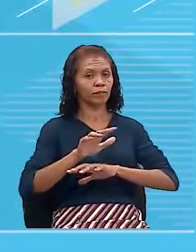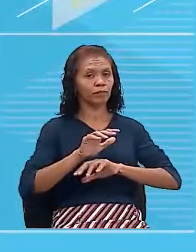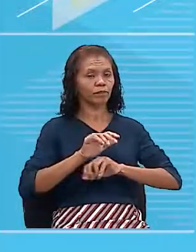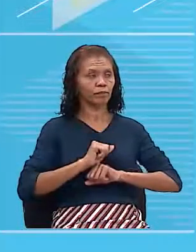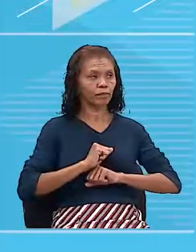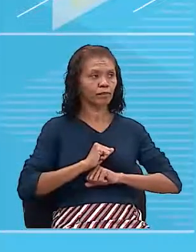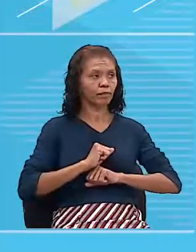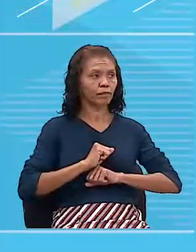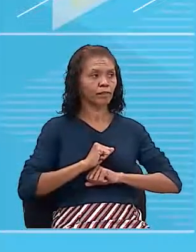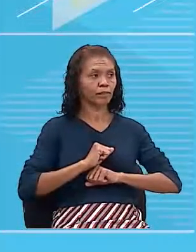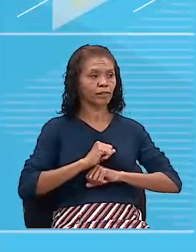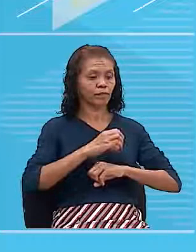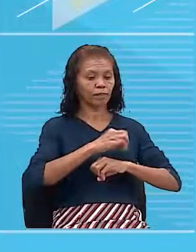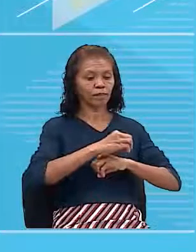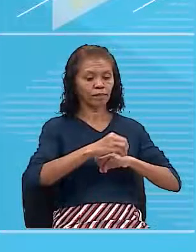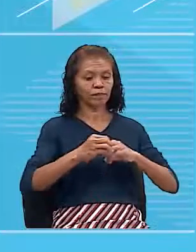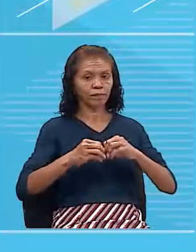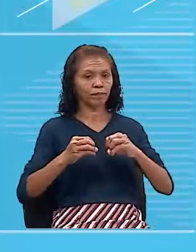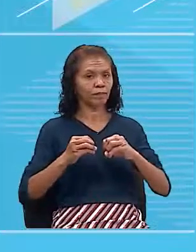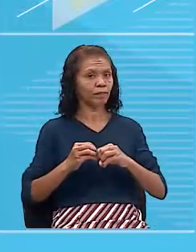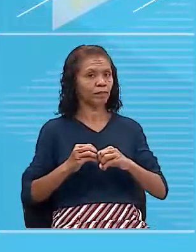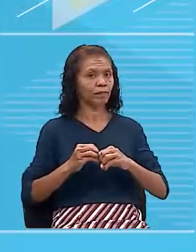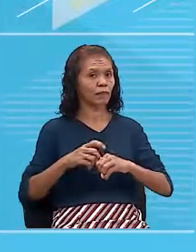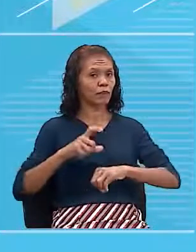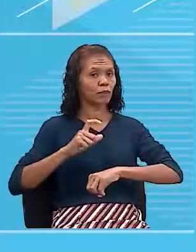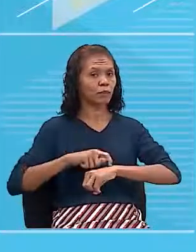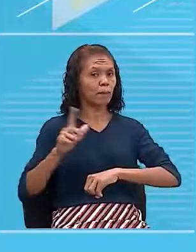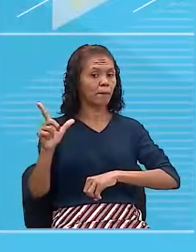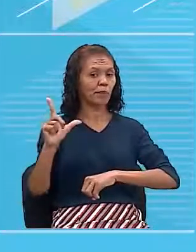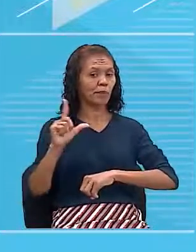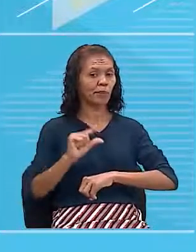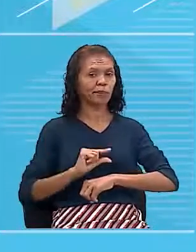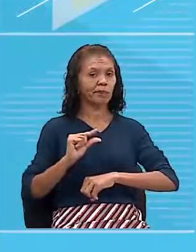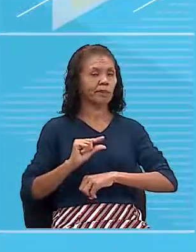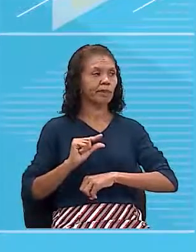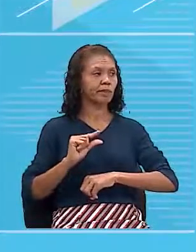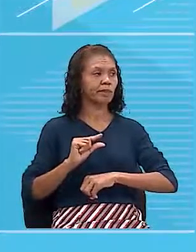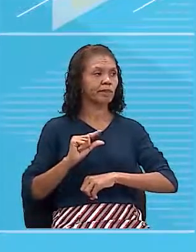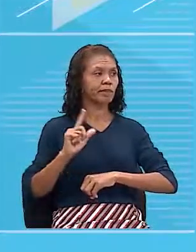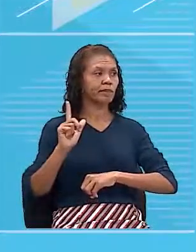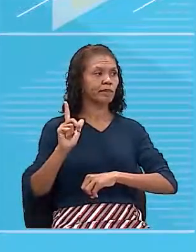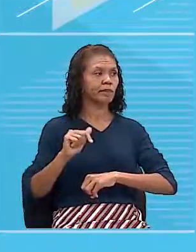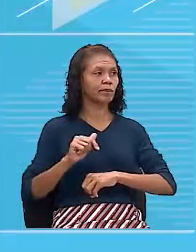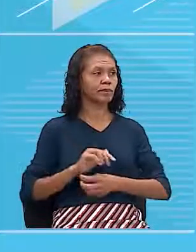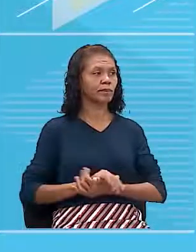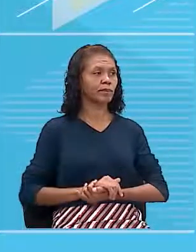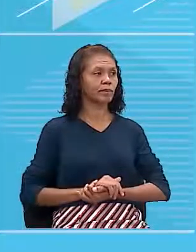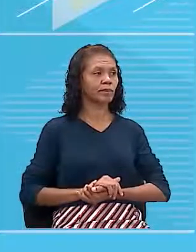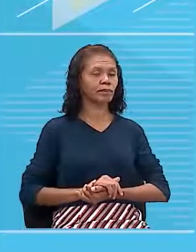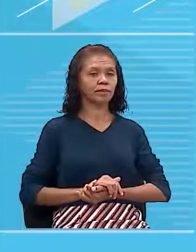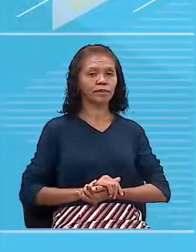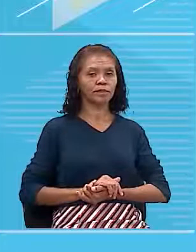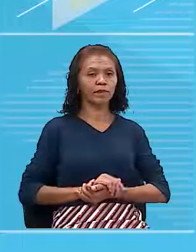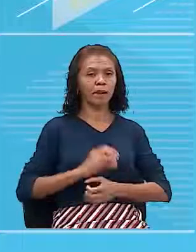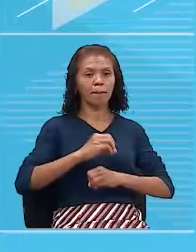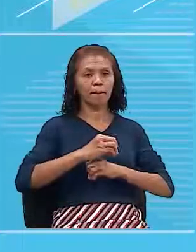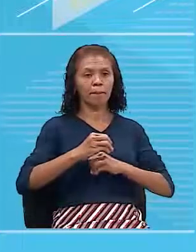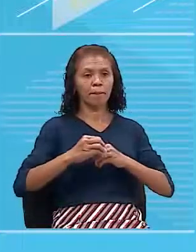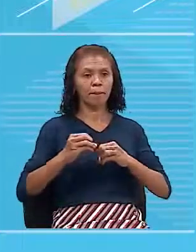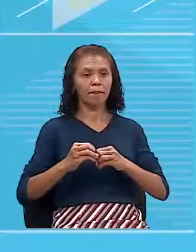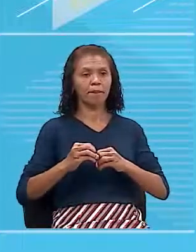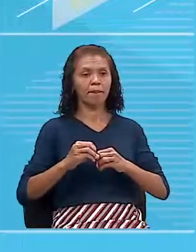para moléculas temporárias é como se elas fossem as moléculas carregadoras de energia